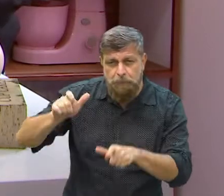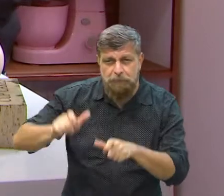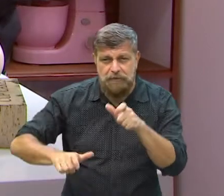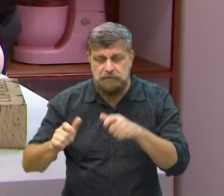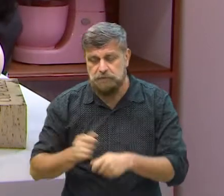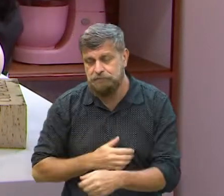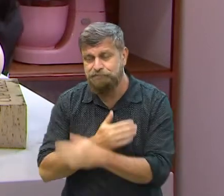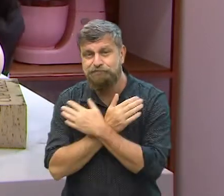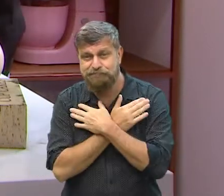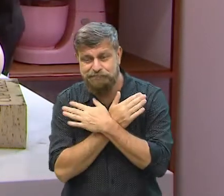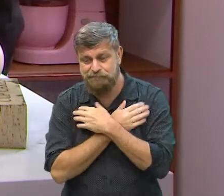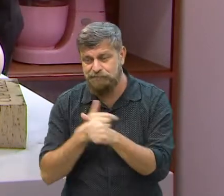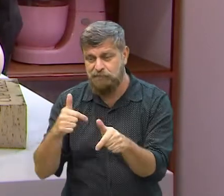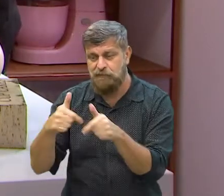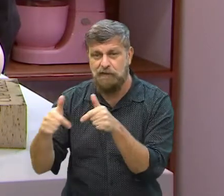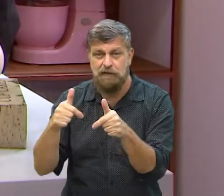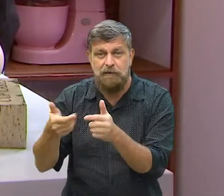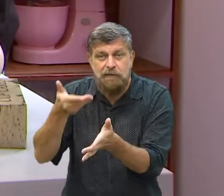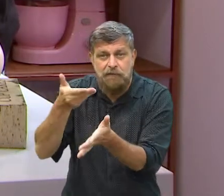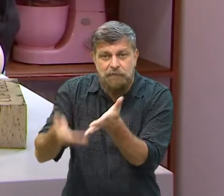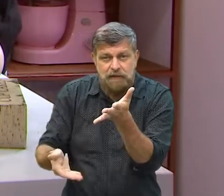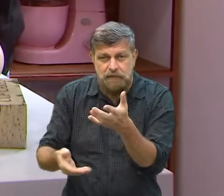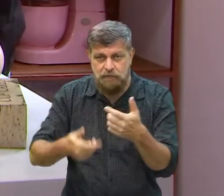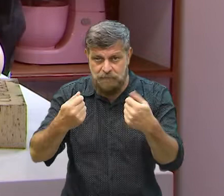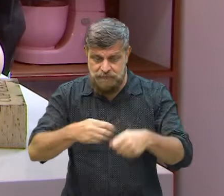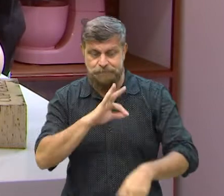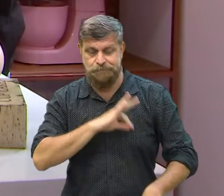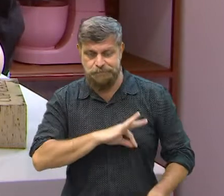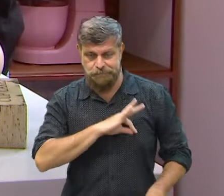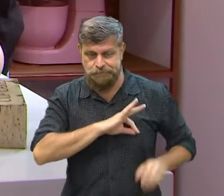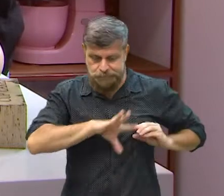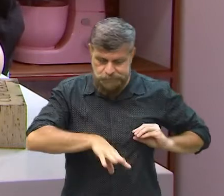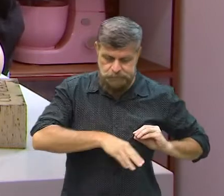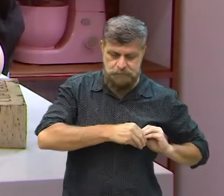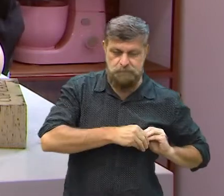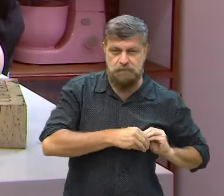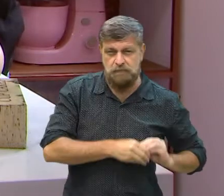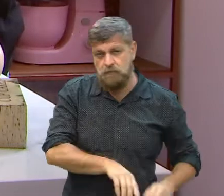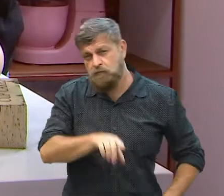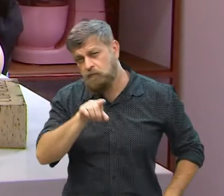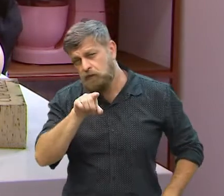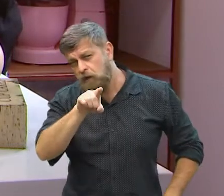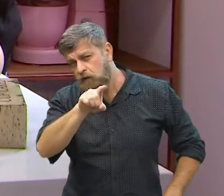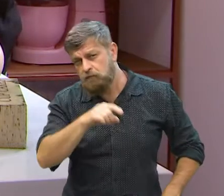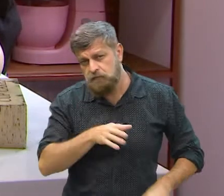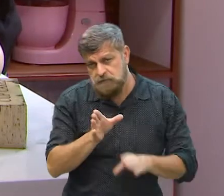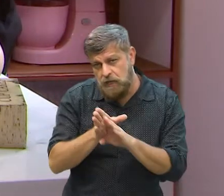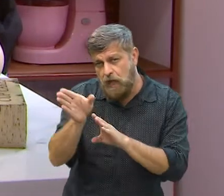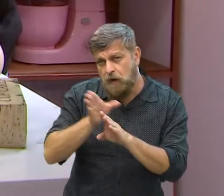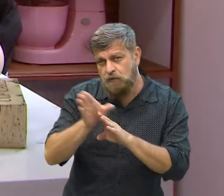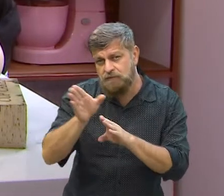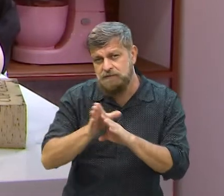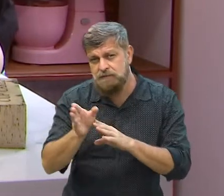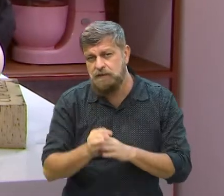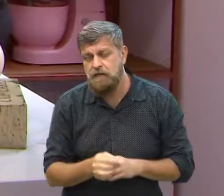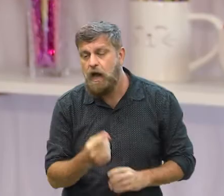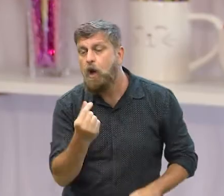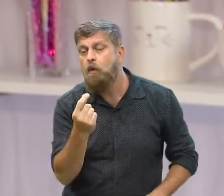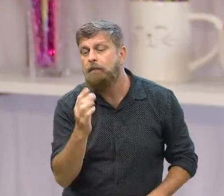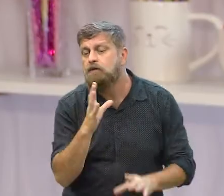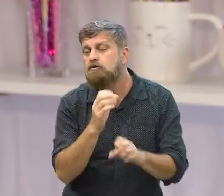perdeu o emprego e quer ali uma renda extra, né? Então, Sim. você indicaria vender o quanto essa